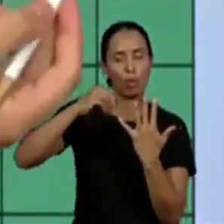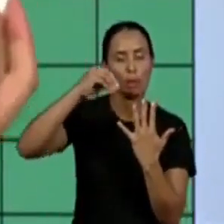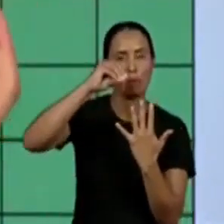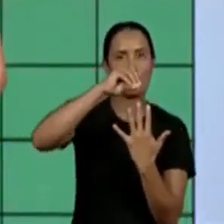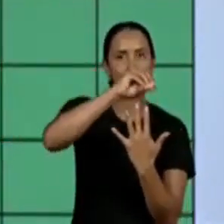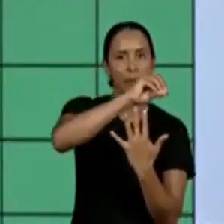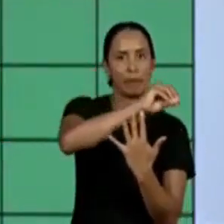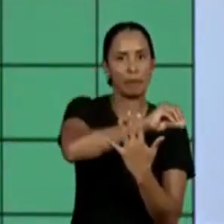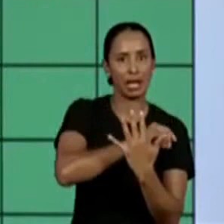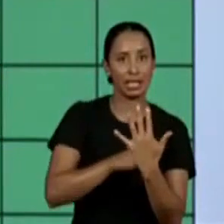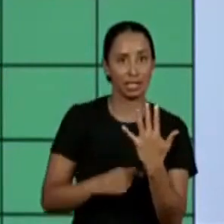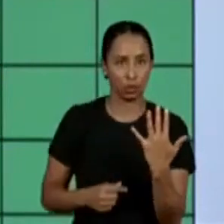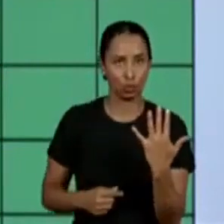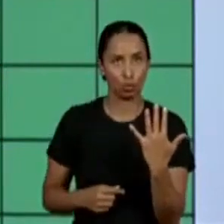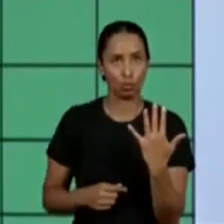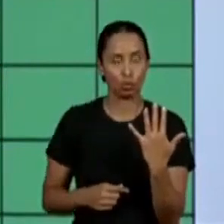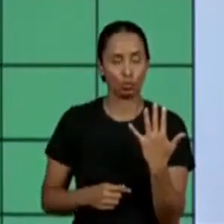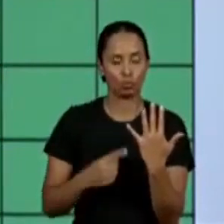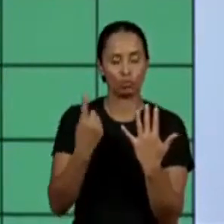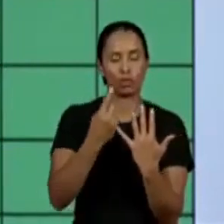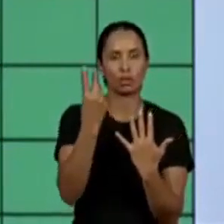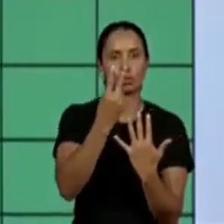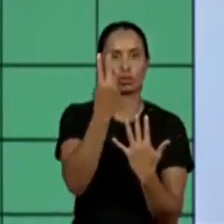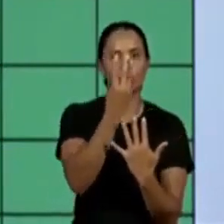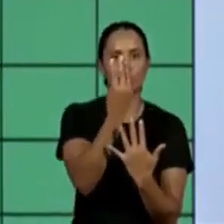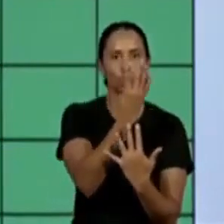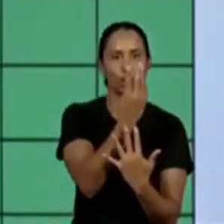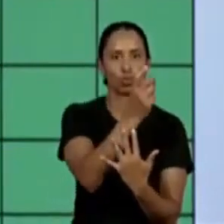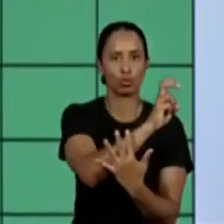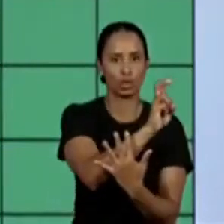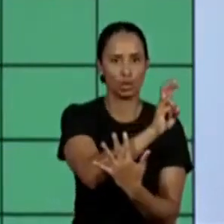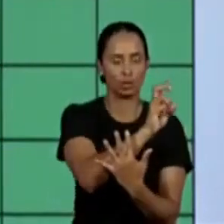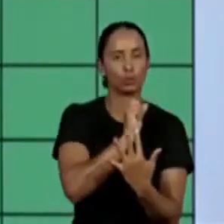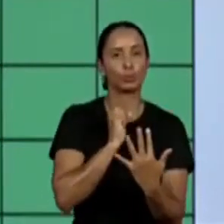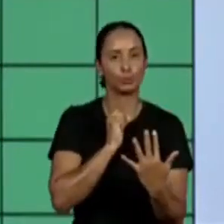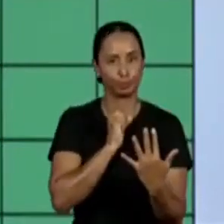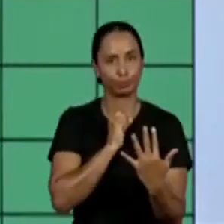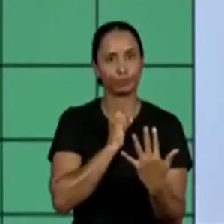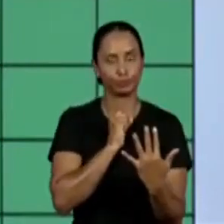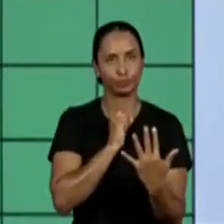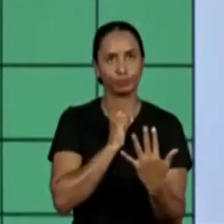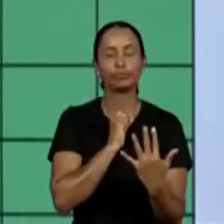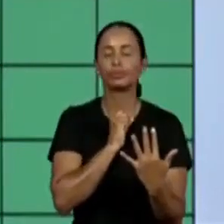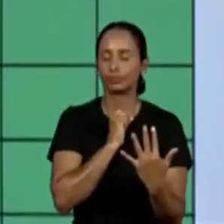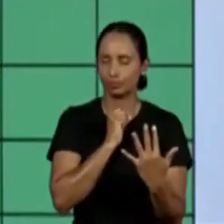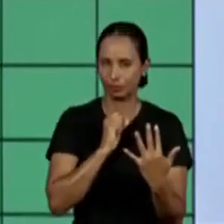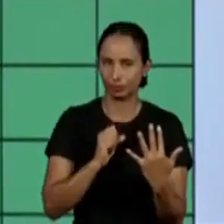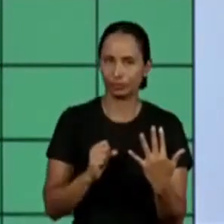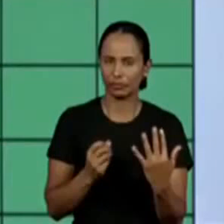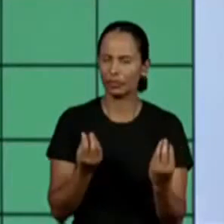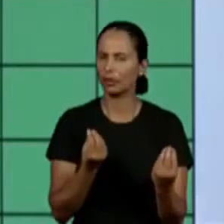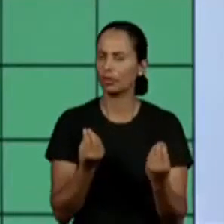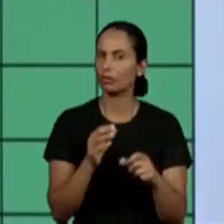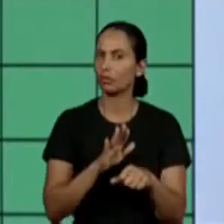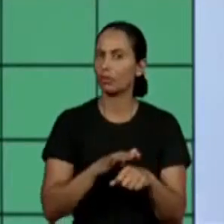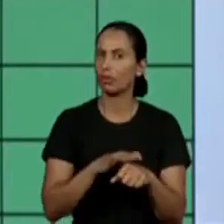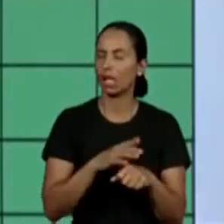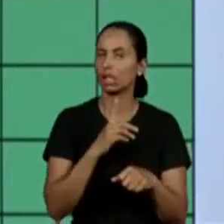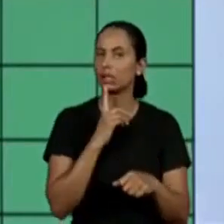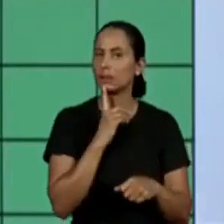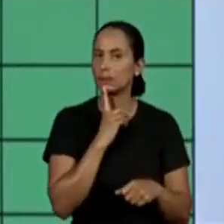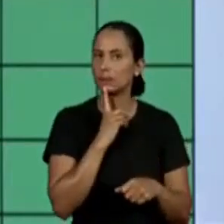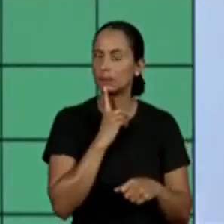lá, primeiro, segundo, terceiro, quarto, quinto número, e é uma dezena de milhar. Beleza. Como que eu vou fazer? Qual